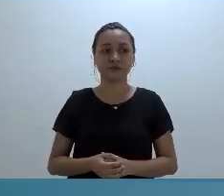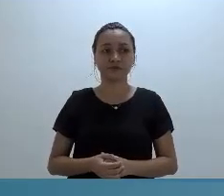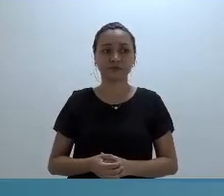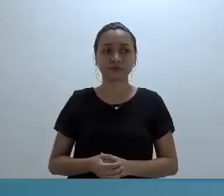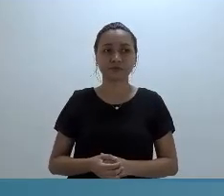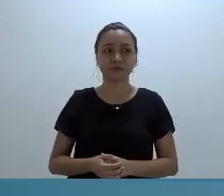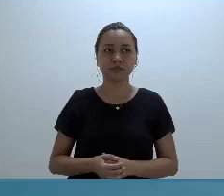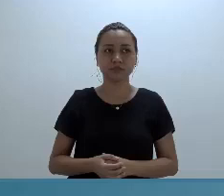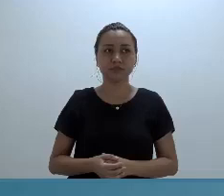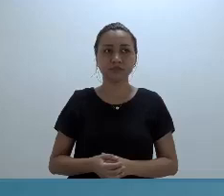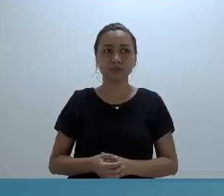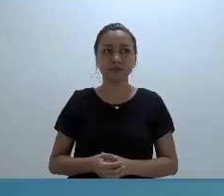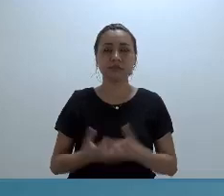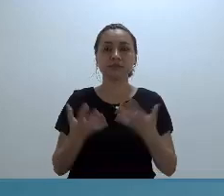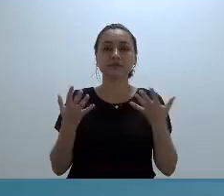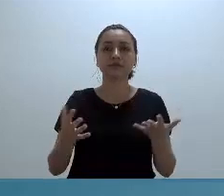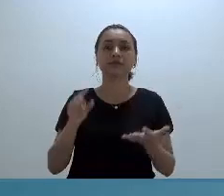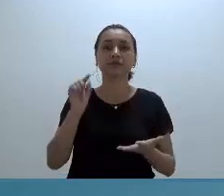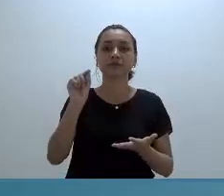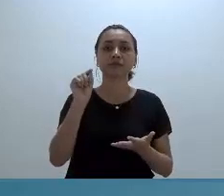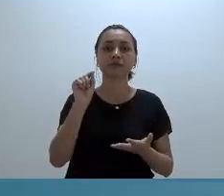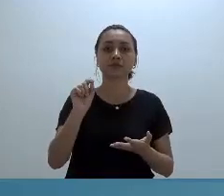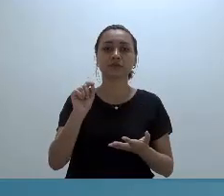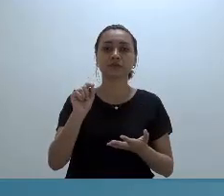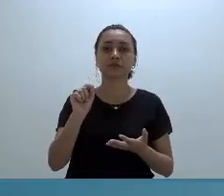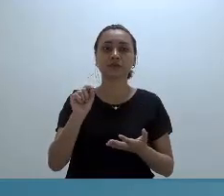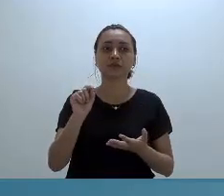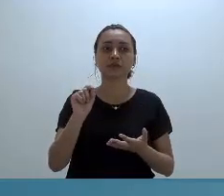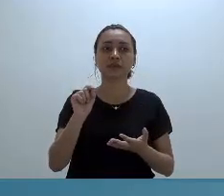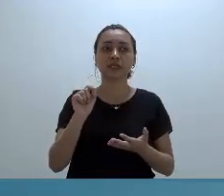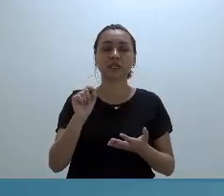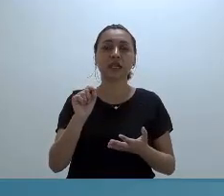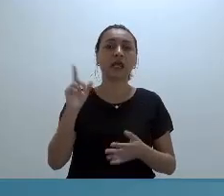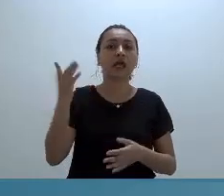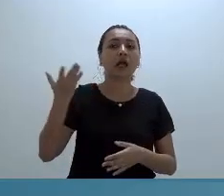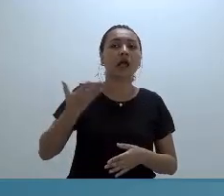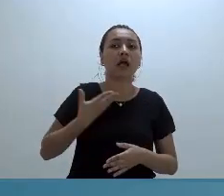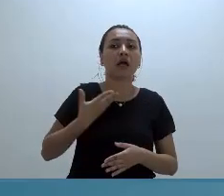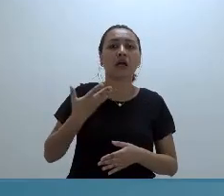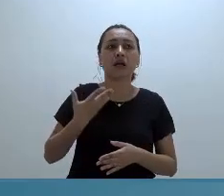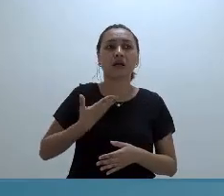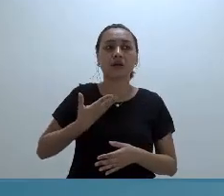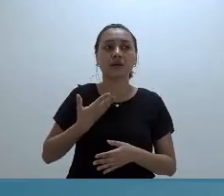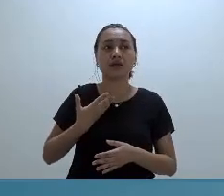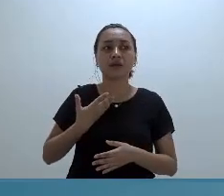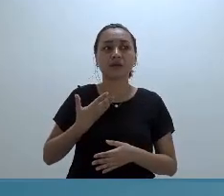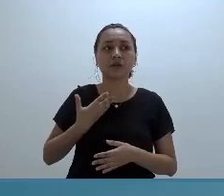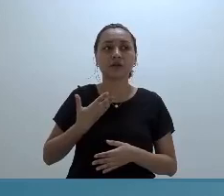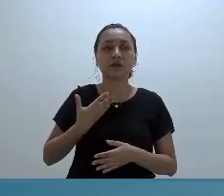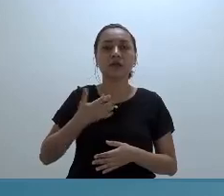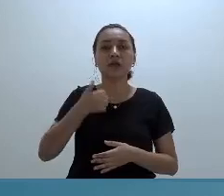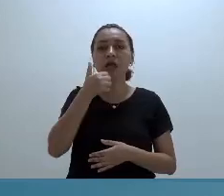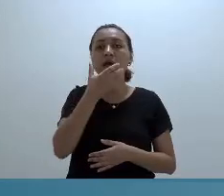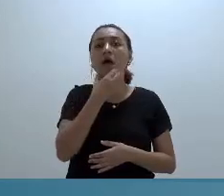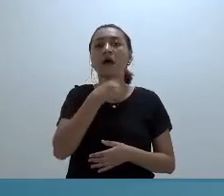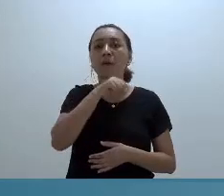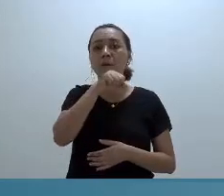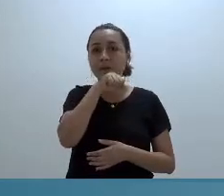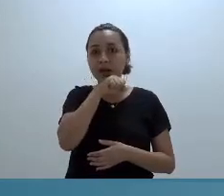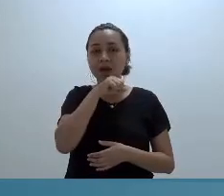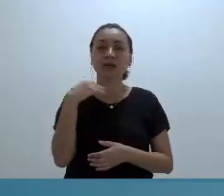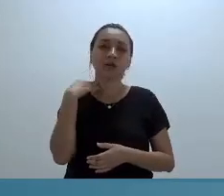destacar aqui um voto pesado pelo oferecimento do senhor Gilmar Macedo para o magistrado de Mestre Gilmar